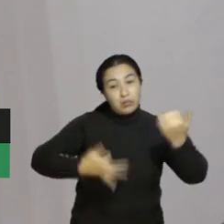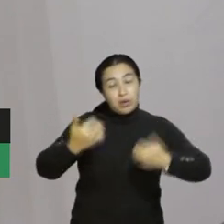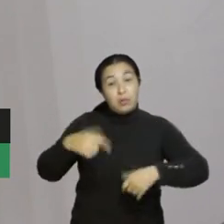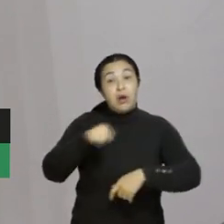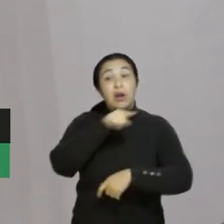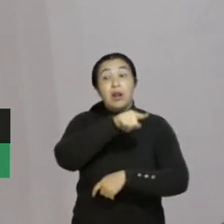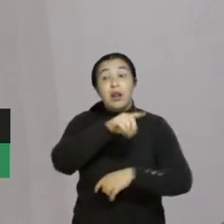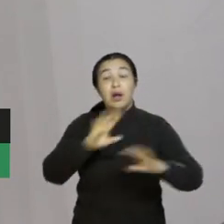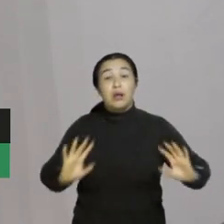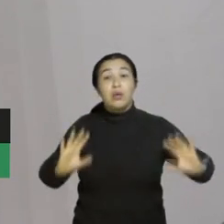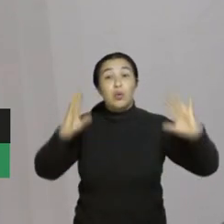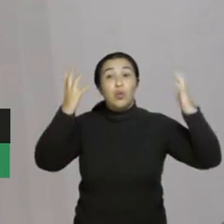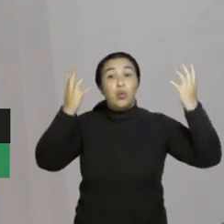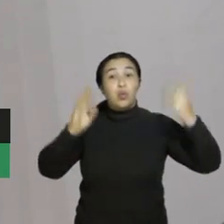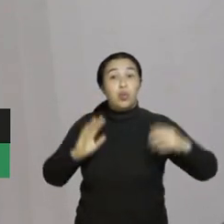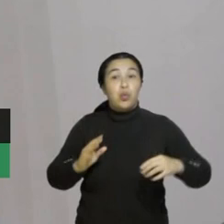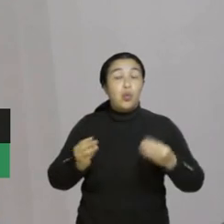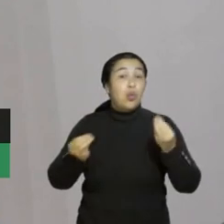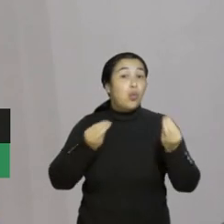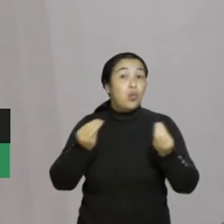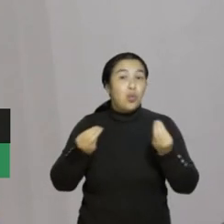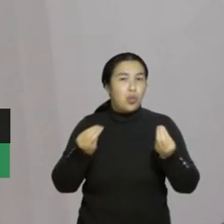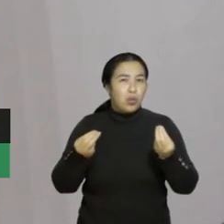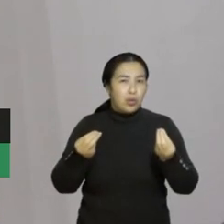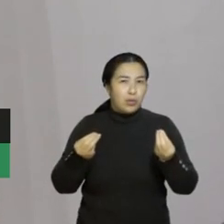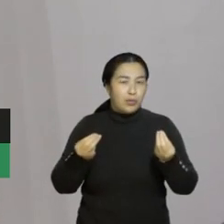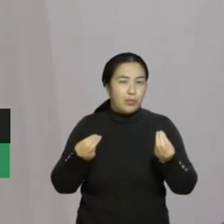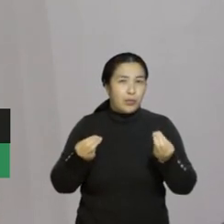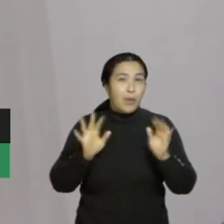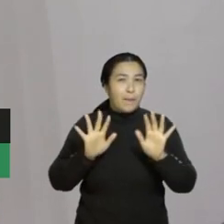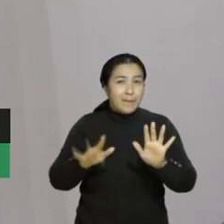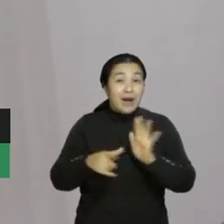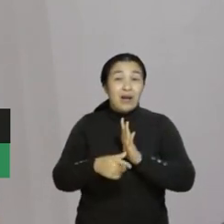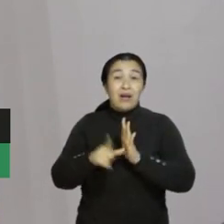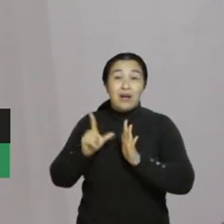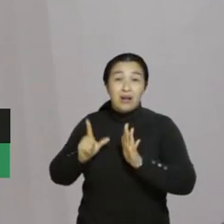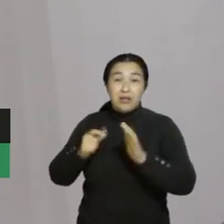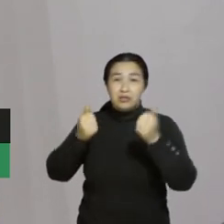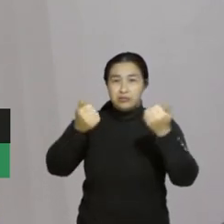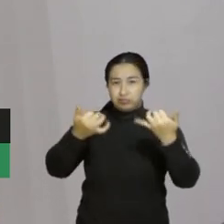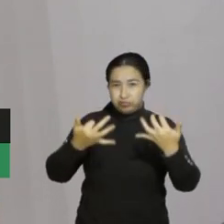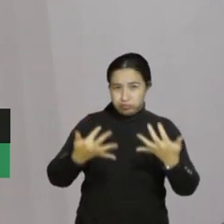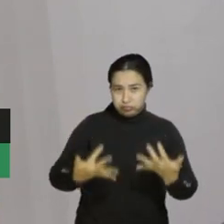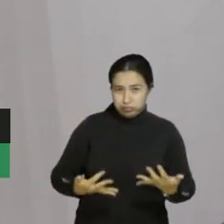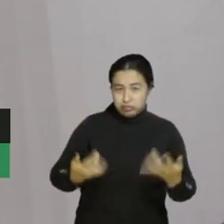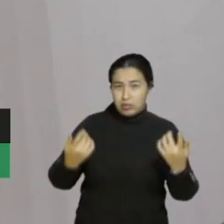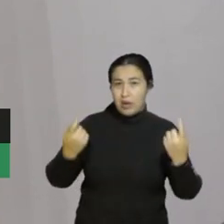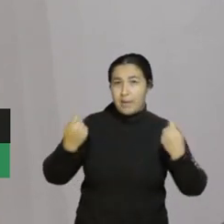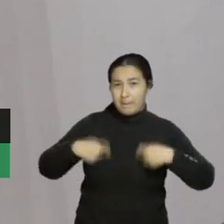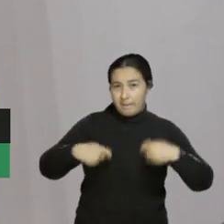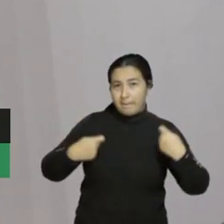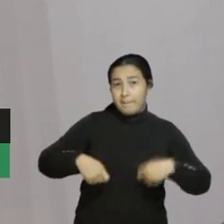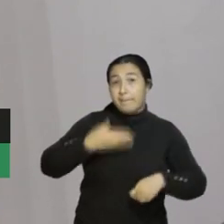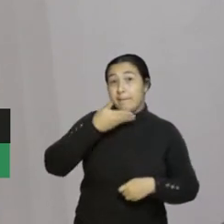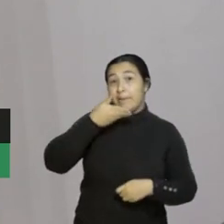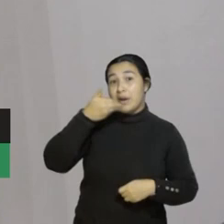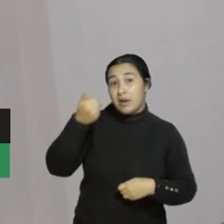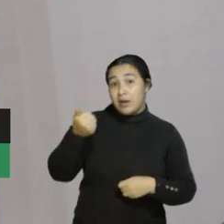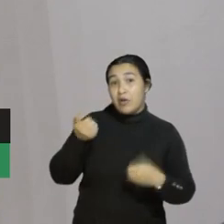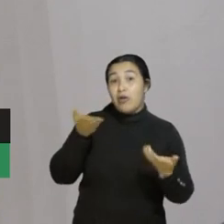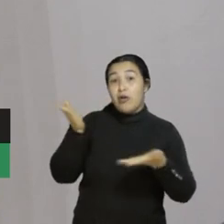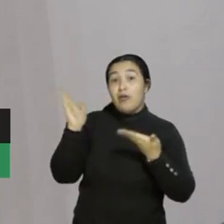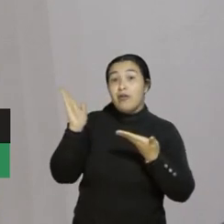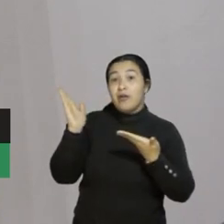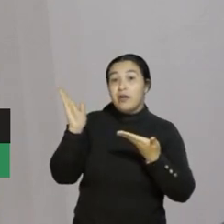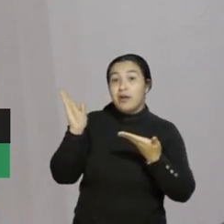eventos. Mas, antes de eu usar as minhas palavras para fazer isso, eu acho que seria conveniente colocar o próprio